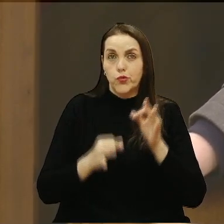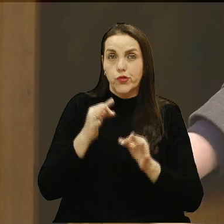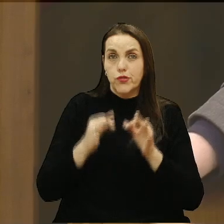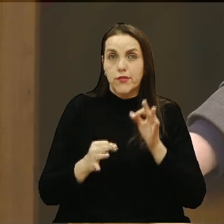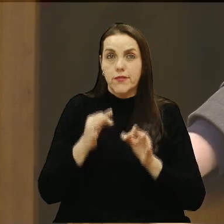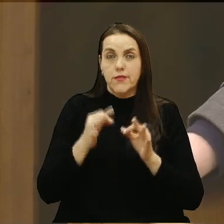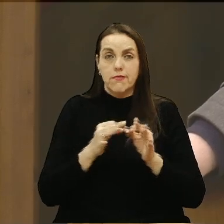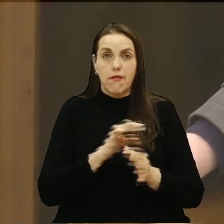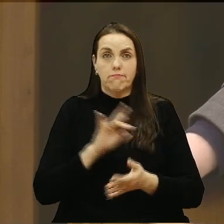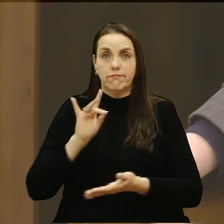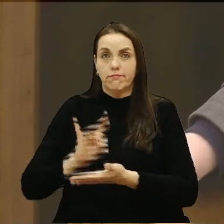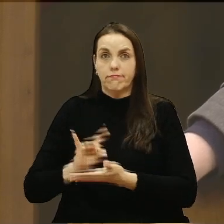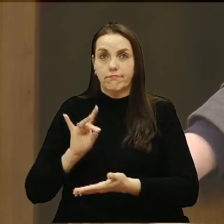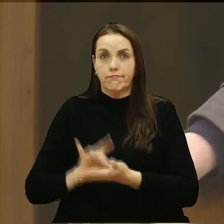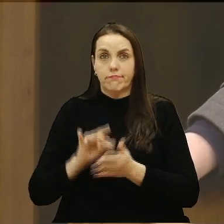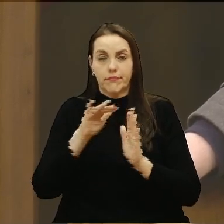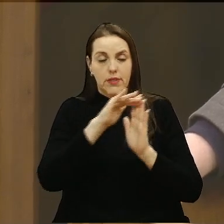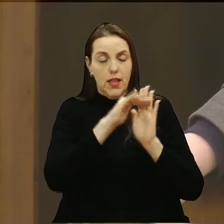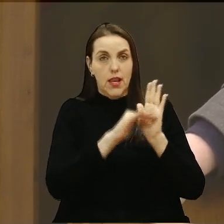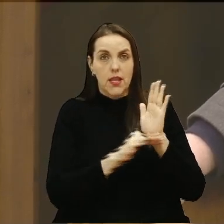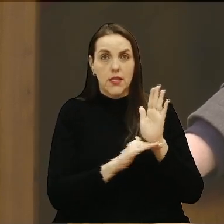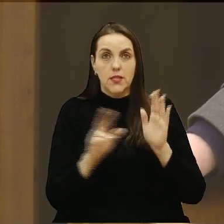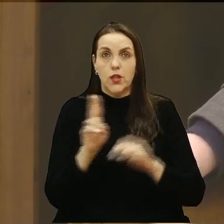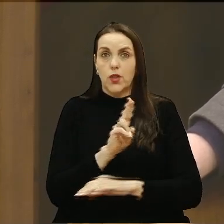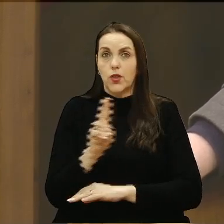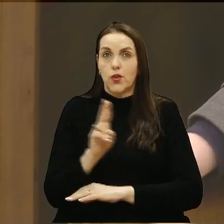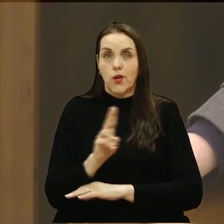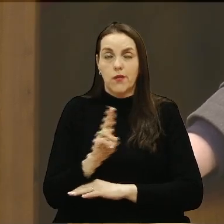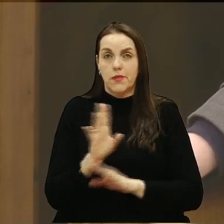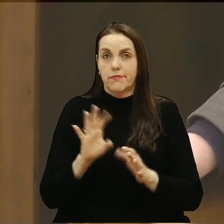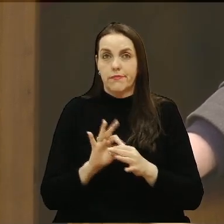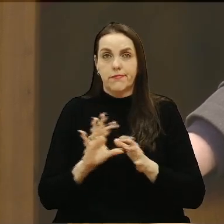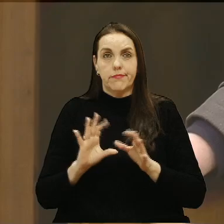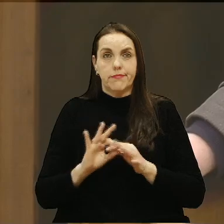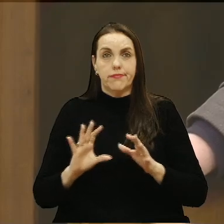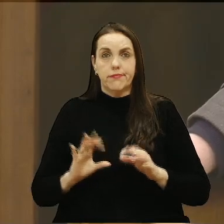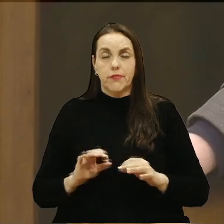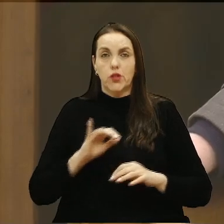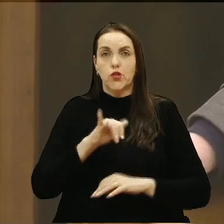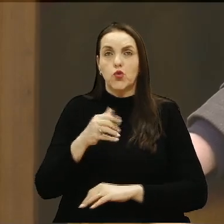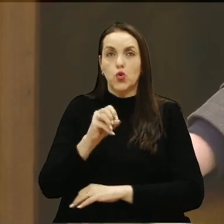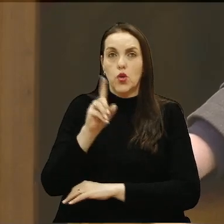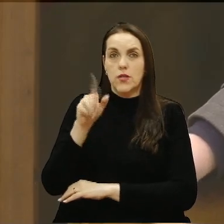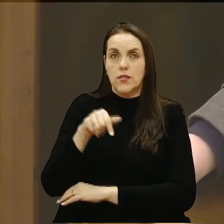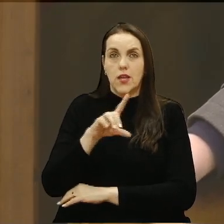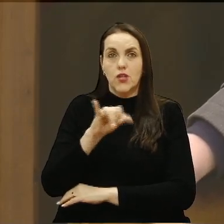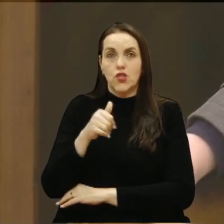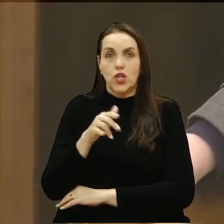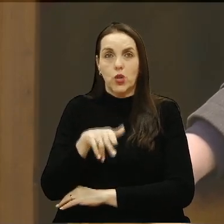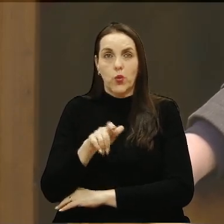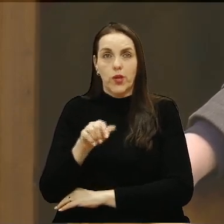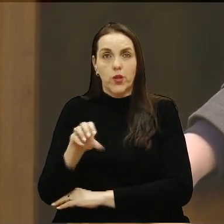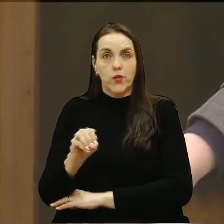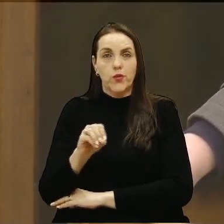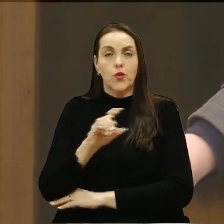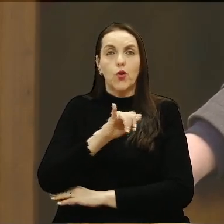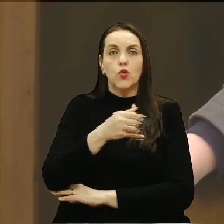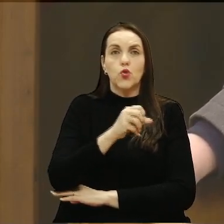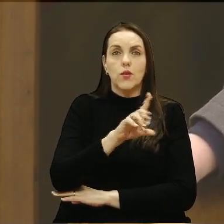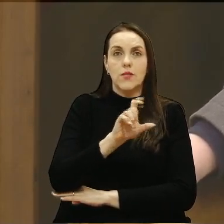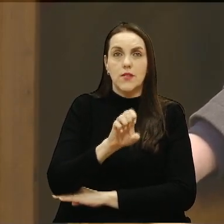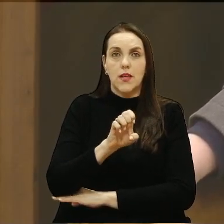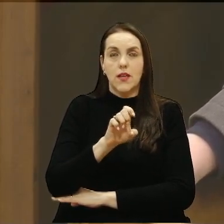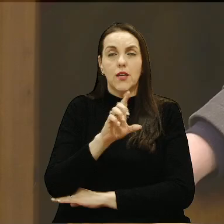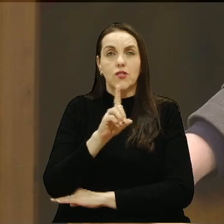temos nessa lista alguns nomes que estão soltos. José Genuíno, Zé Dirceu, nós temos